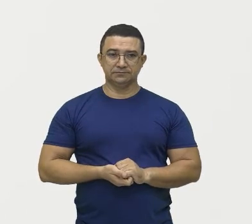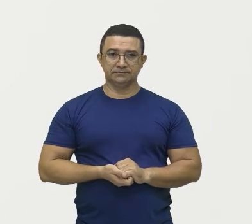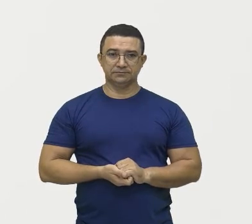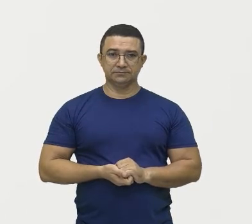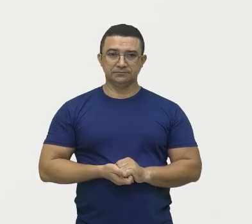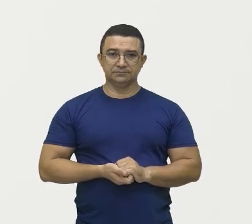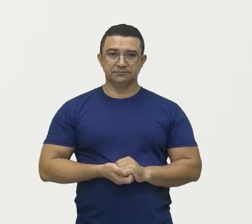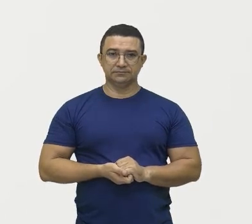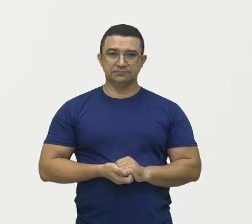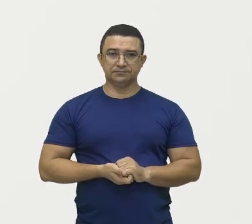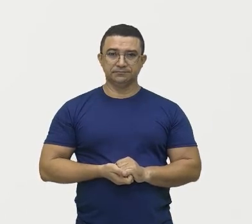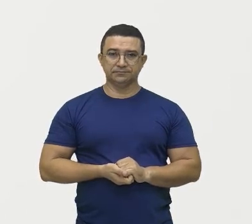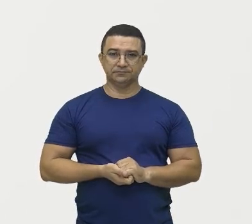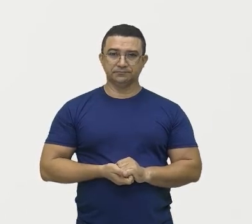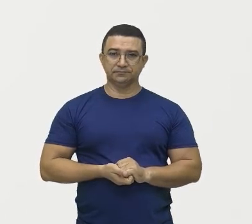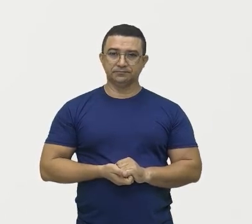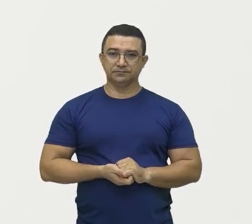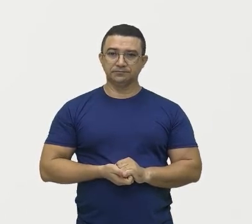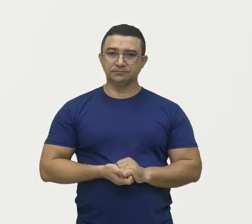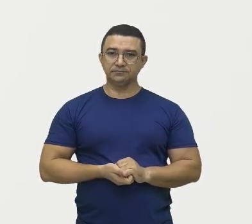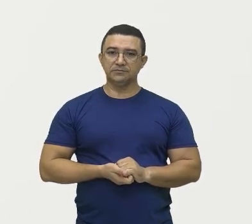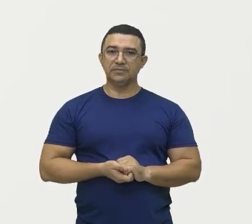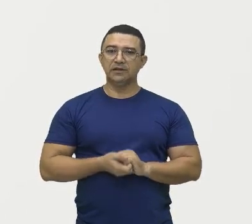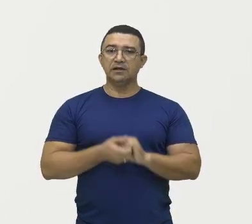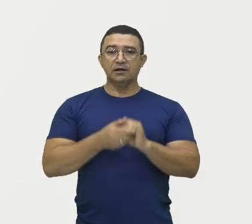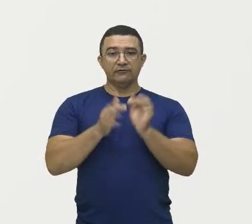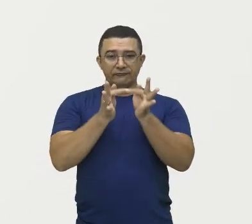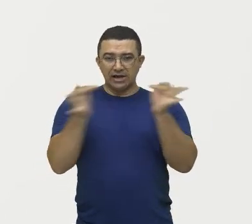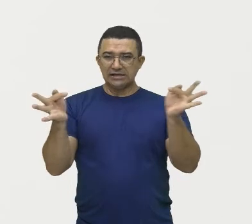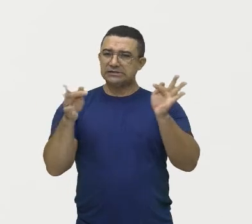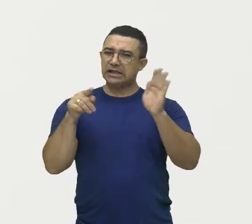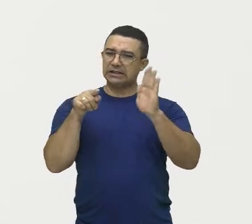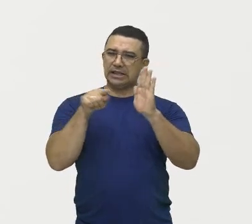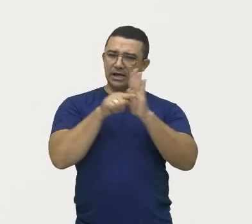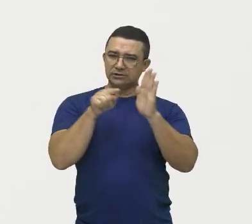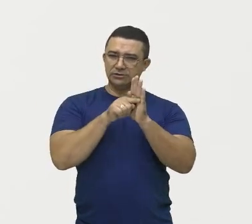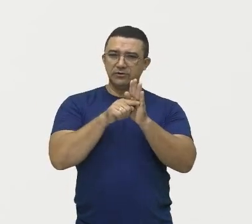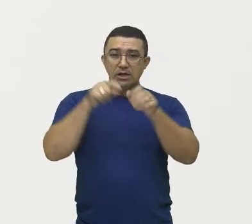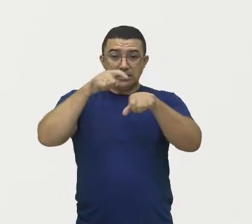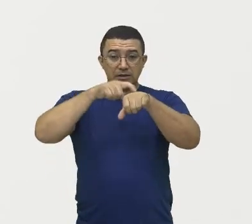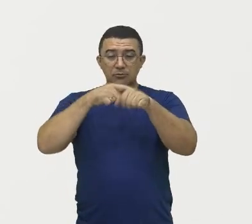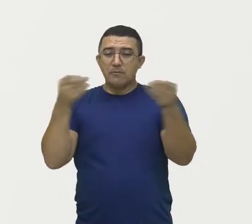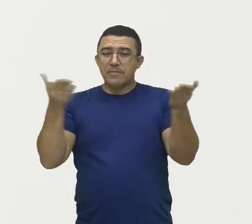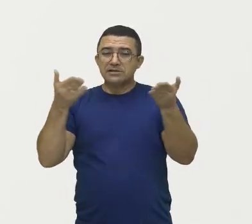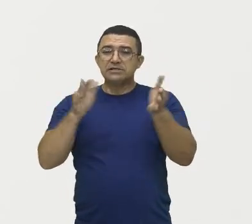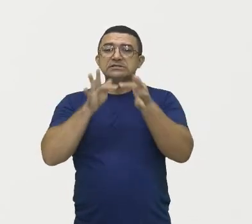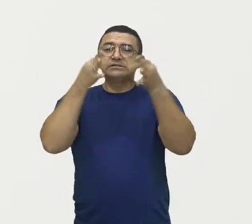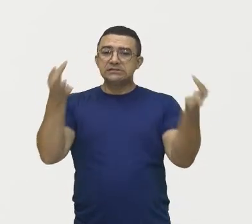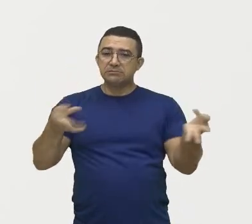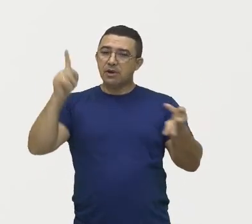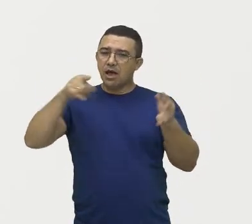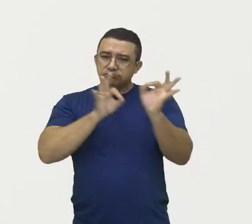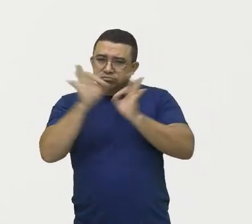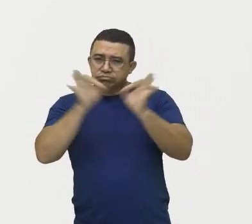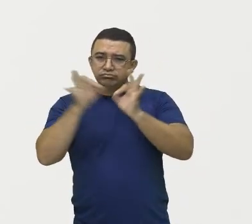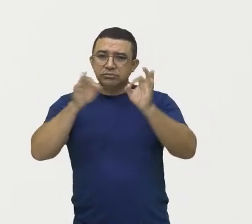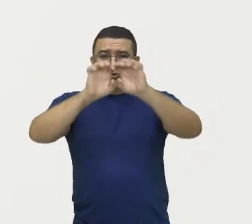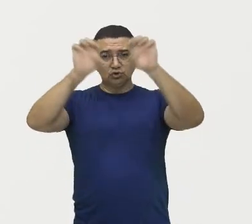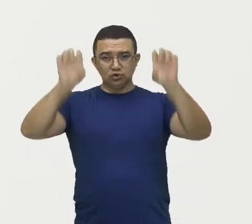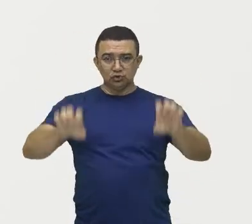Nesse comentário aqui, então, eu tenho ali, olha só, frases negativas no simple present são formuladas seguindo a seguinte